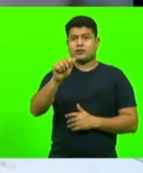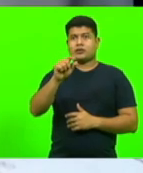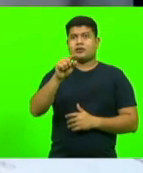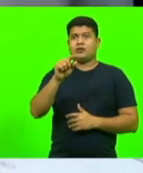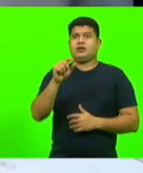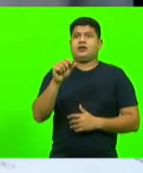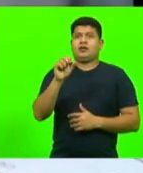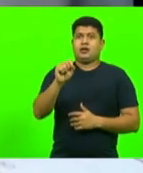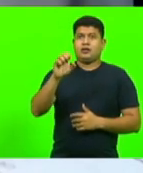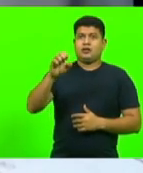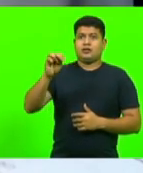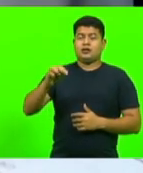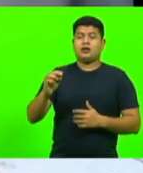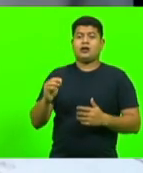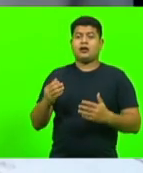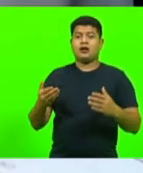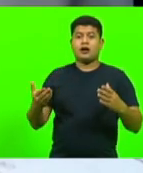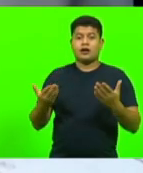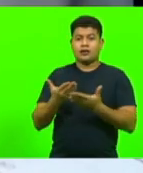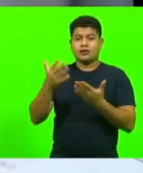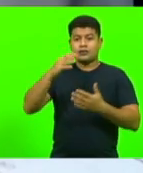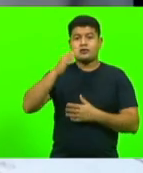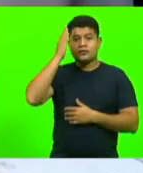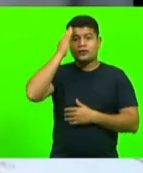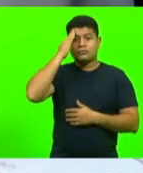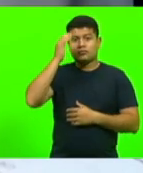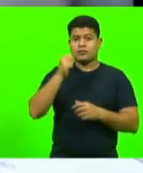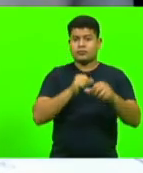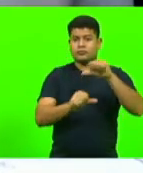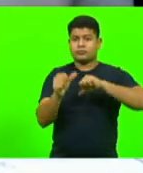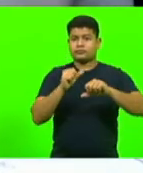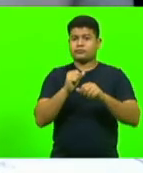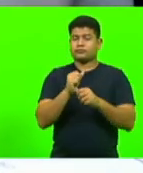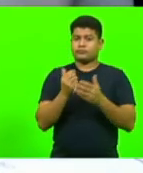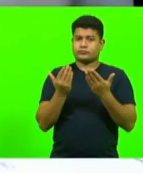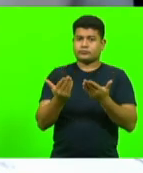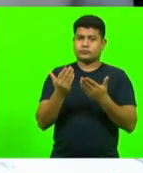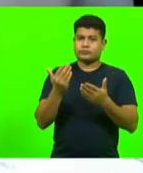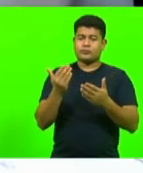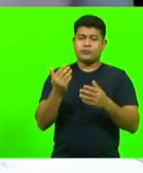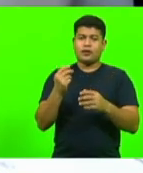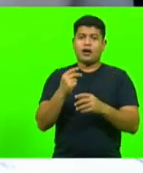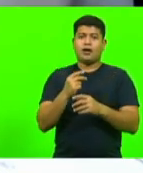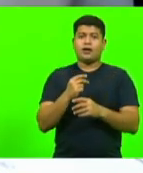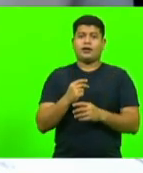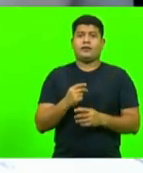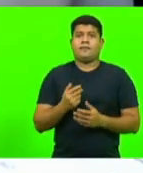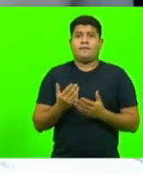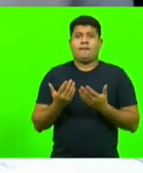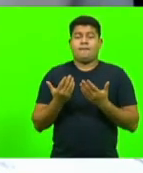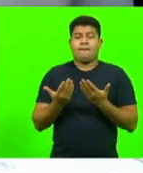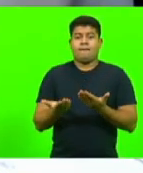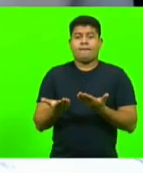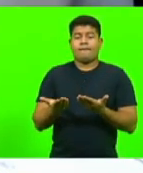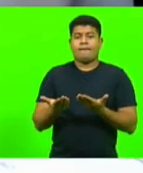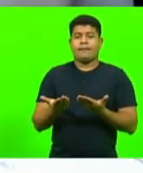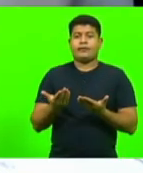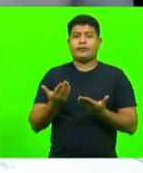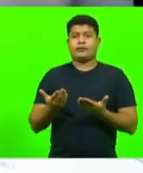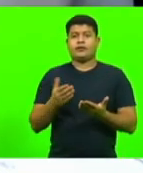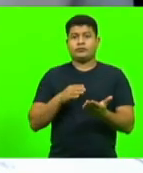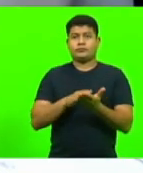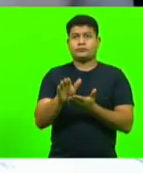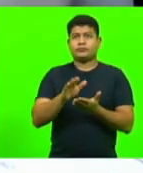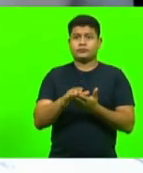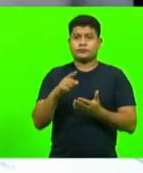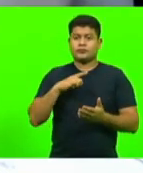da reforma administrativa também gostaria de por mês esse como material contribuição Nossa pressa audiência